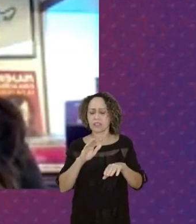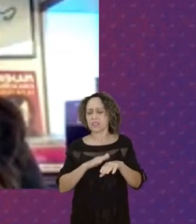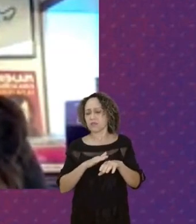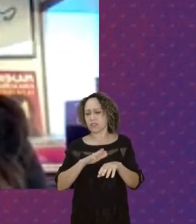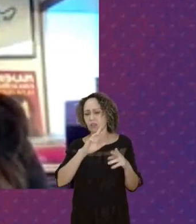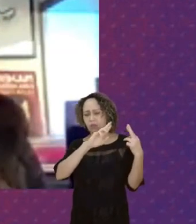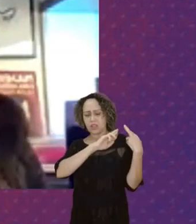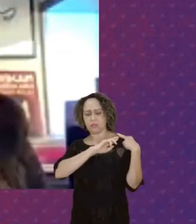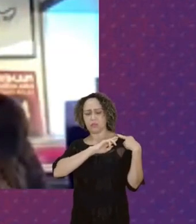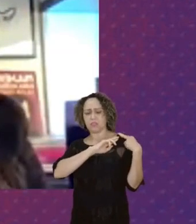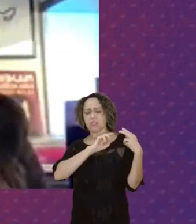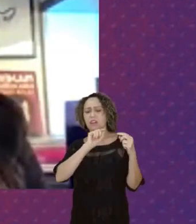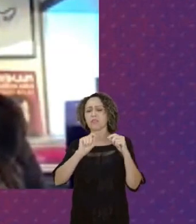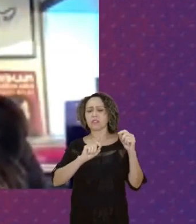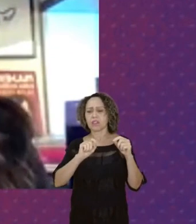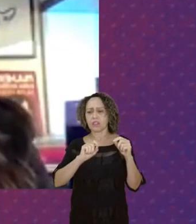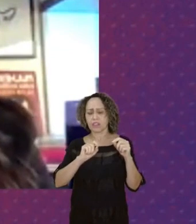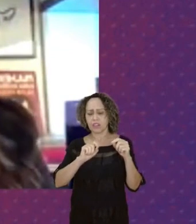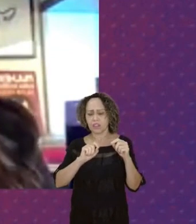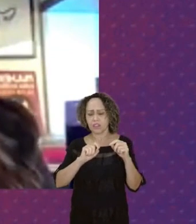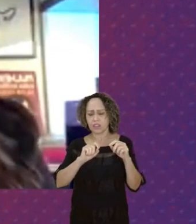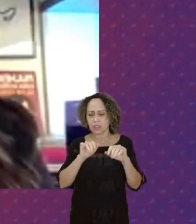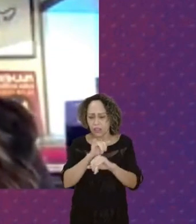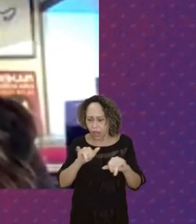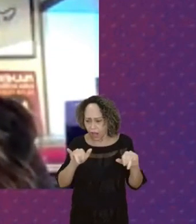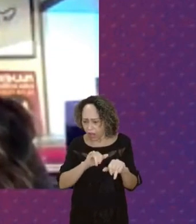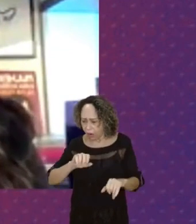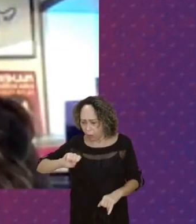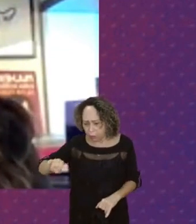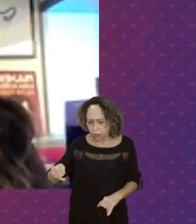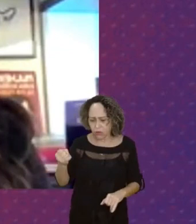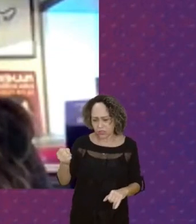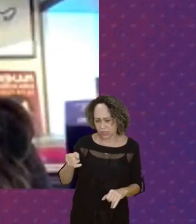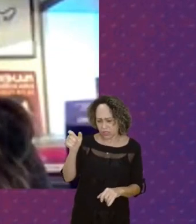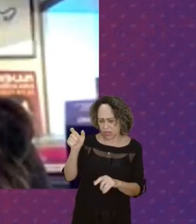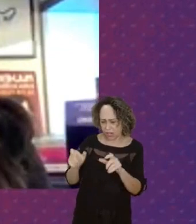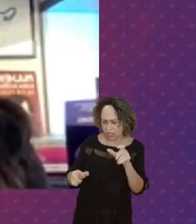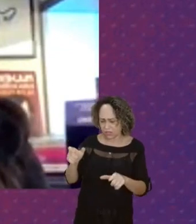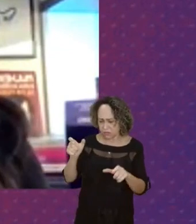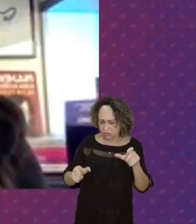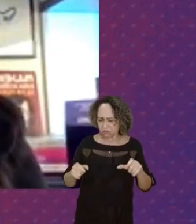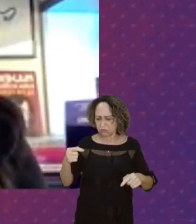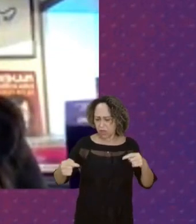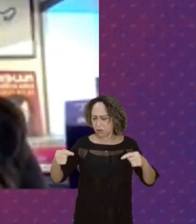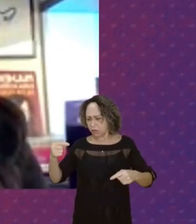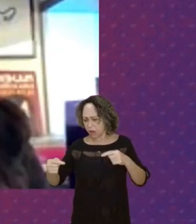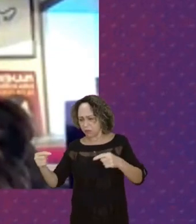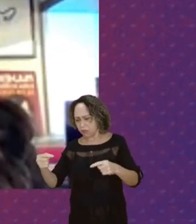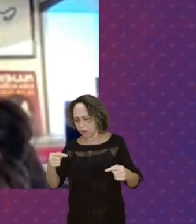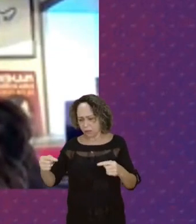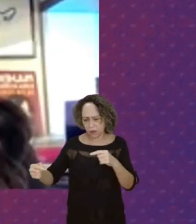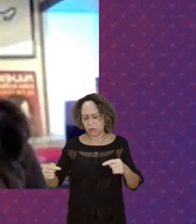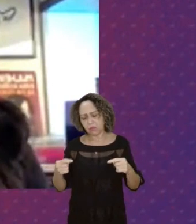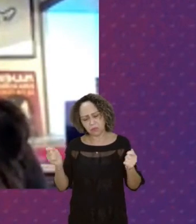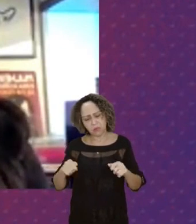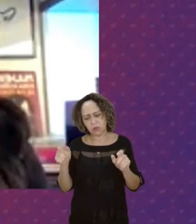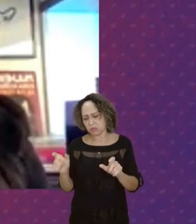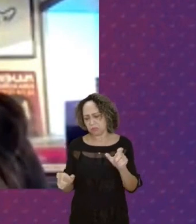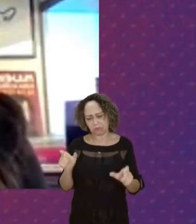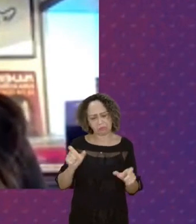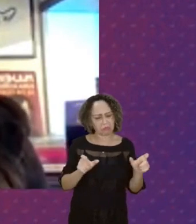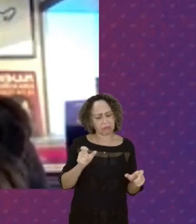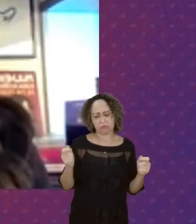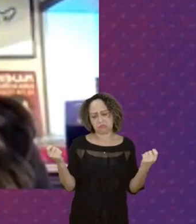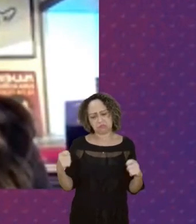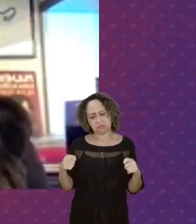por aí dar oportunidade para suas adversárias ou seus adversários políticos também, dar espaço para eles, mas aí o problema